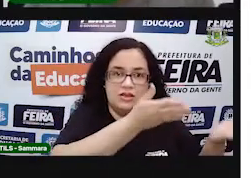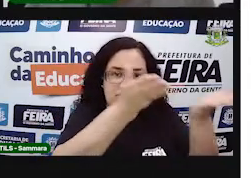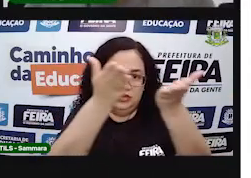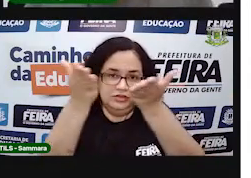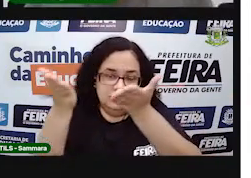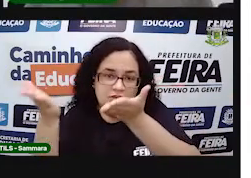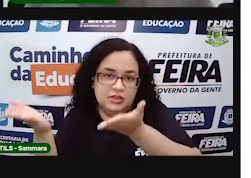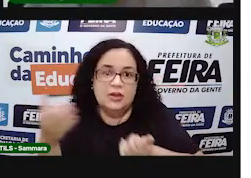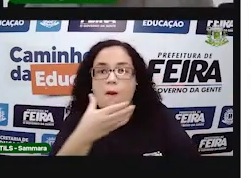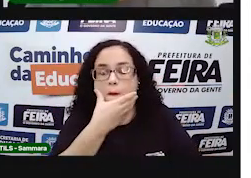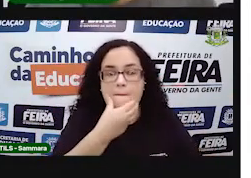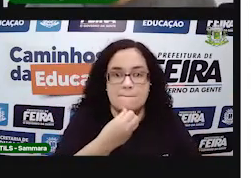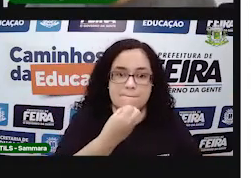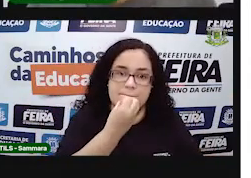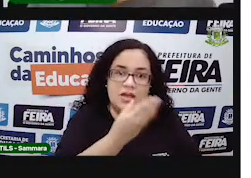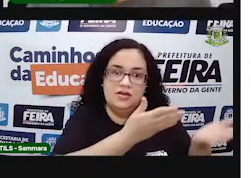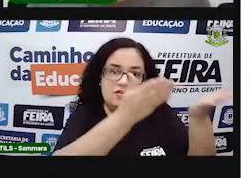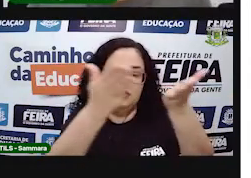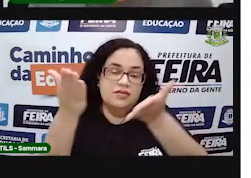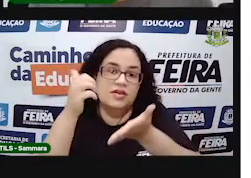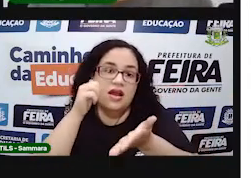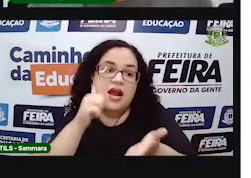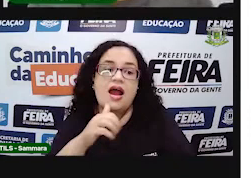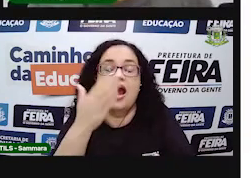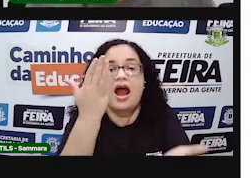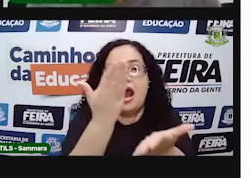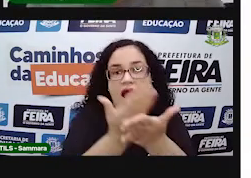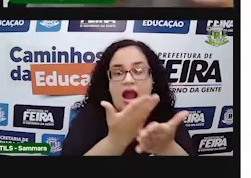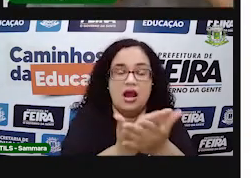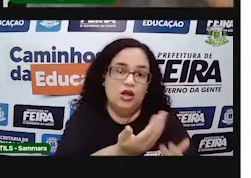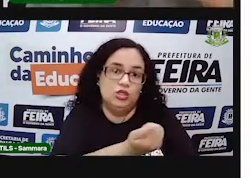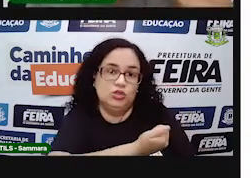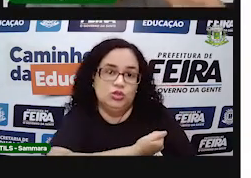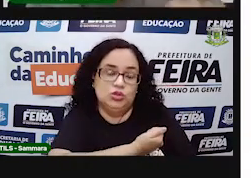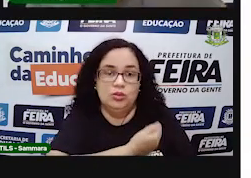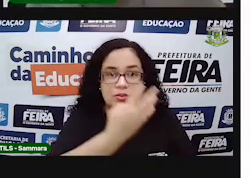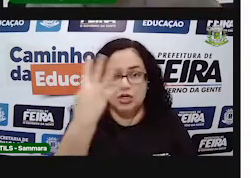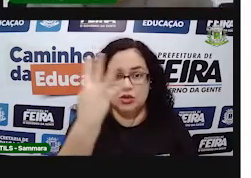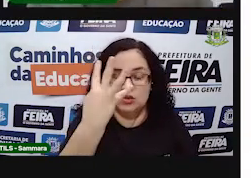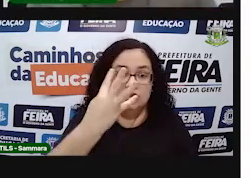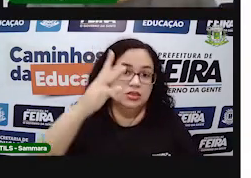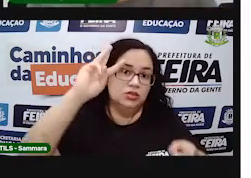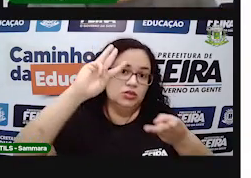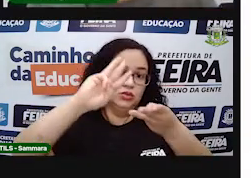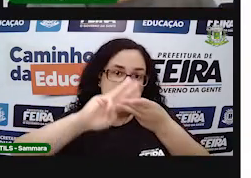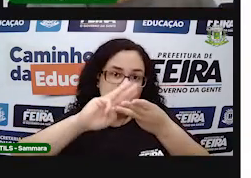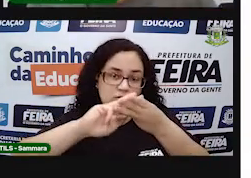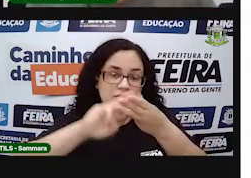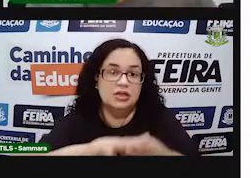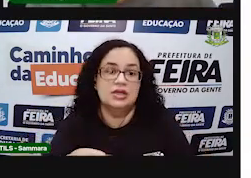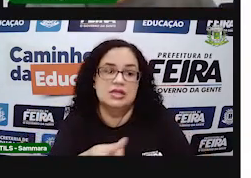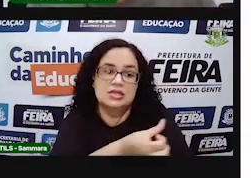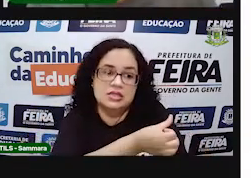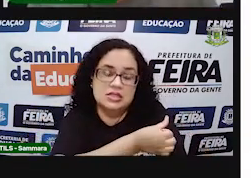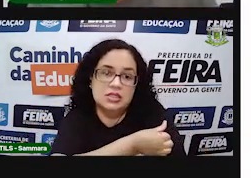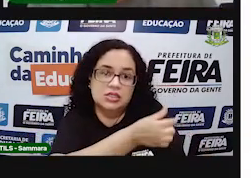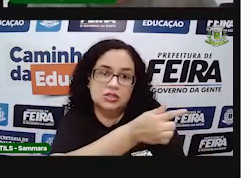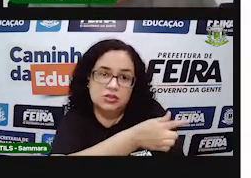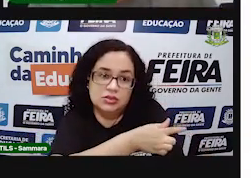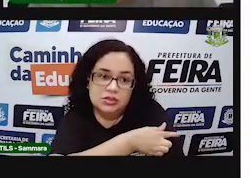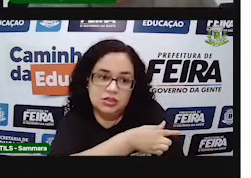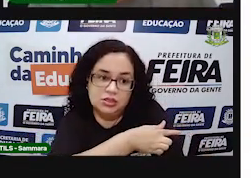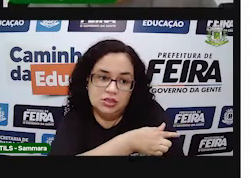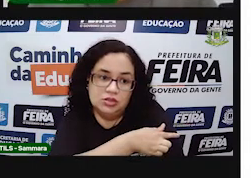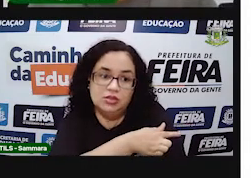Olá, sejam bem-vindos, sejam bem-vindas à aula de número 4 de matemática do sexto